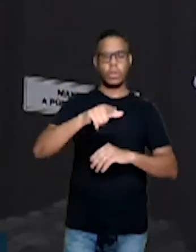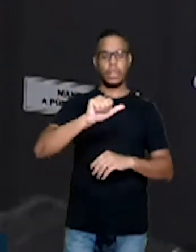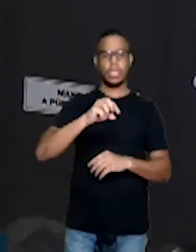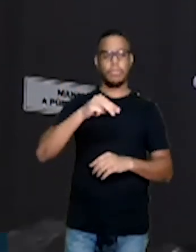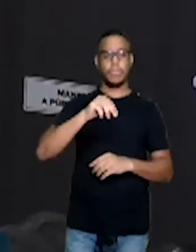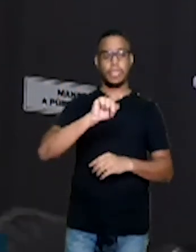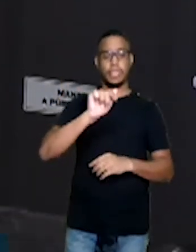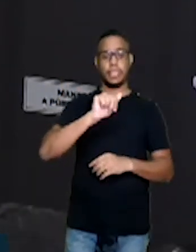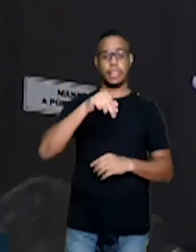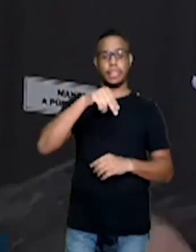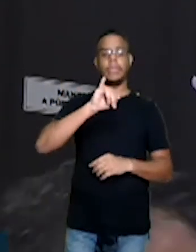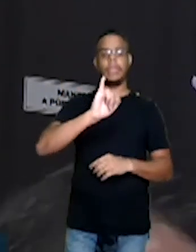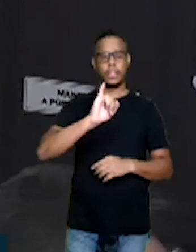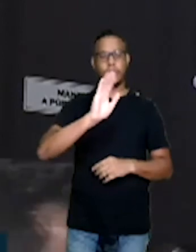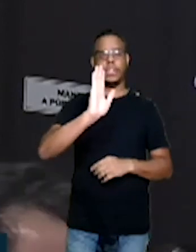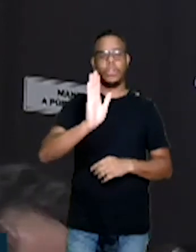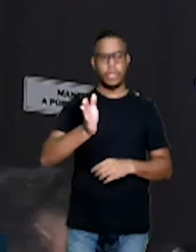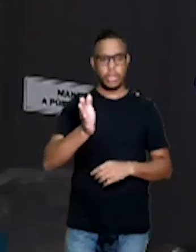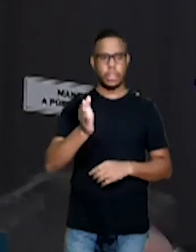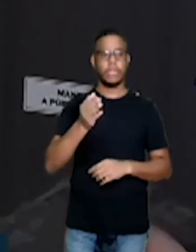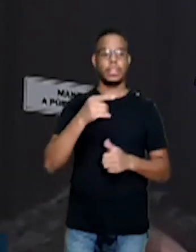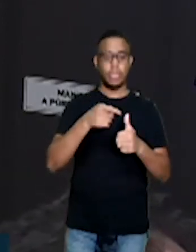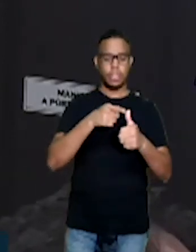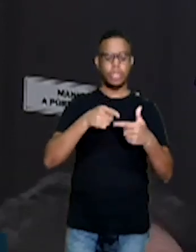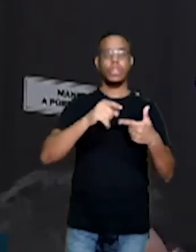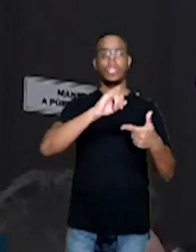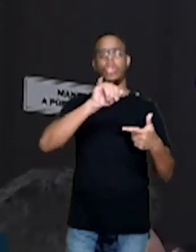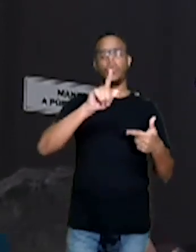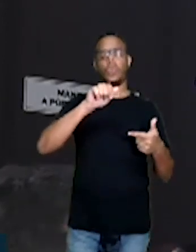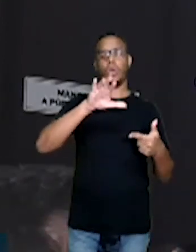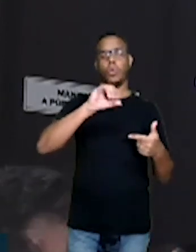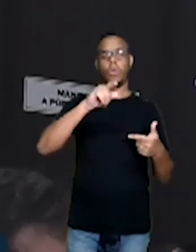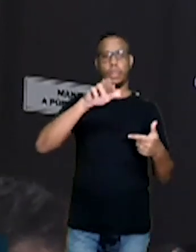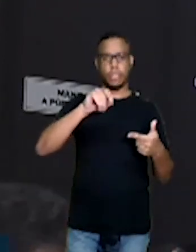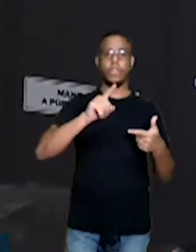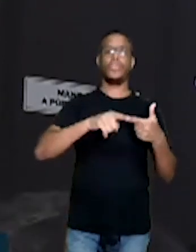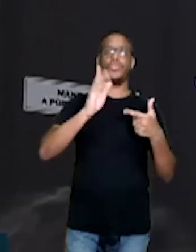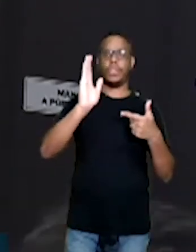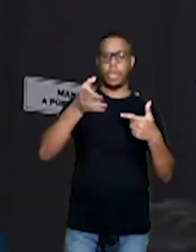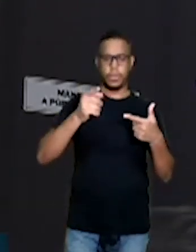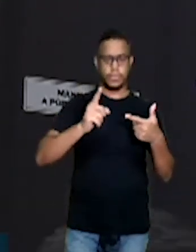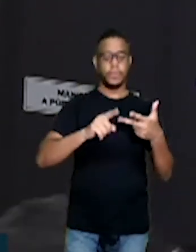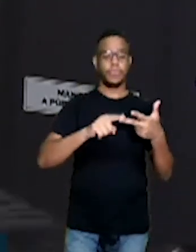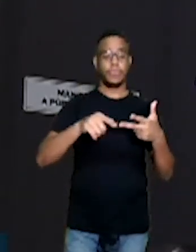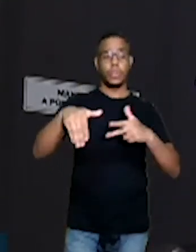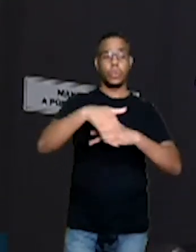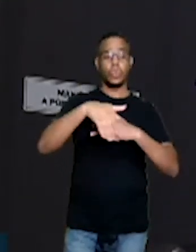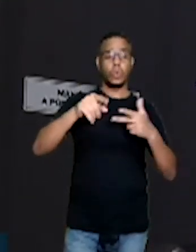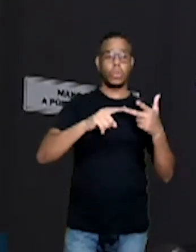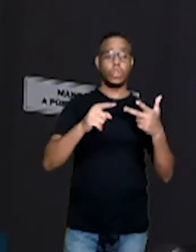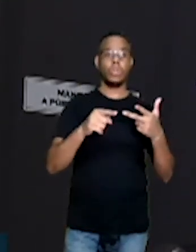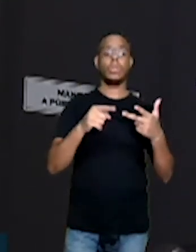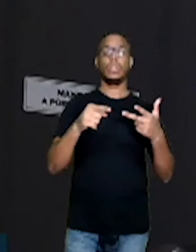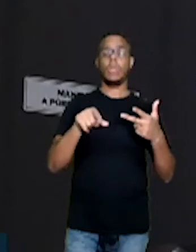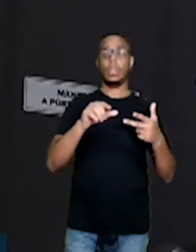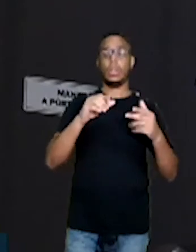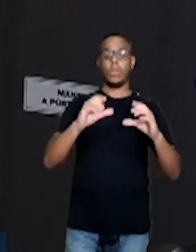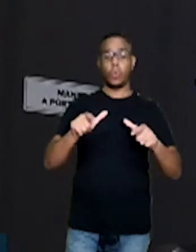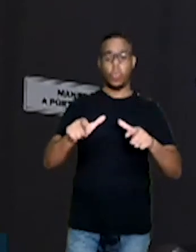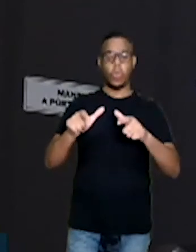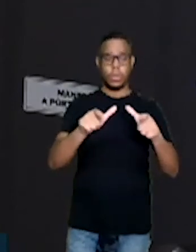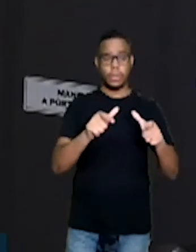Mezane. Nós já temos a rua João Quaggio, lá do Santa Cândida. Nós temos aqui agora essas duas canaletas. Eu só